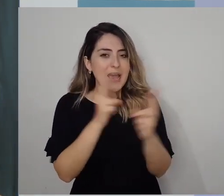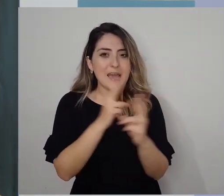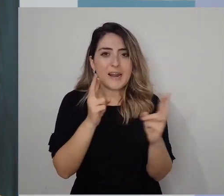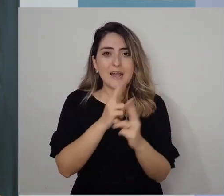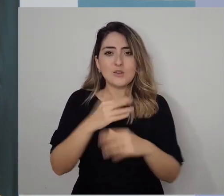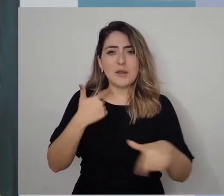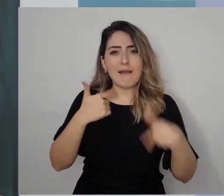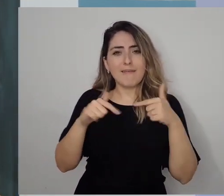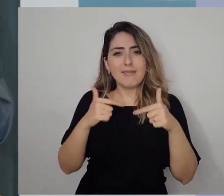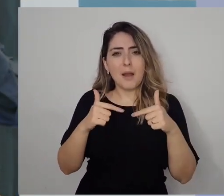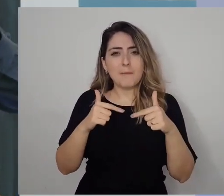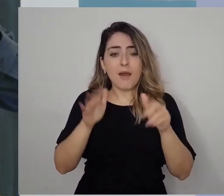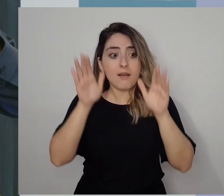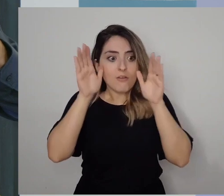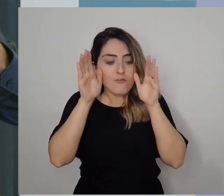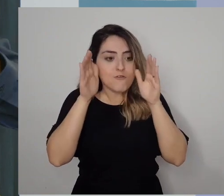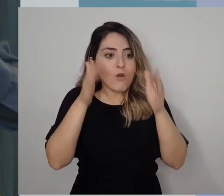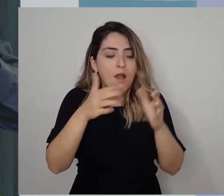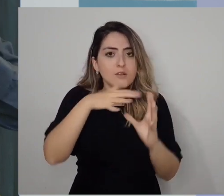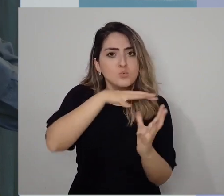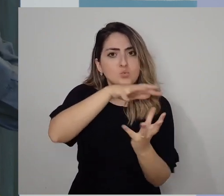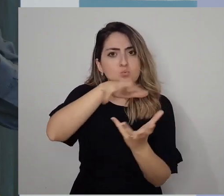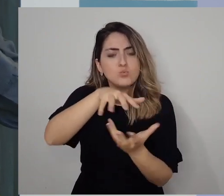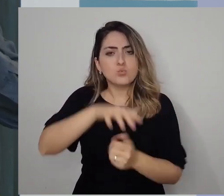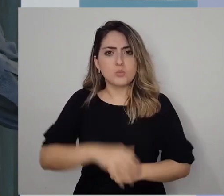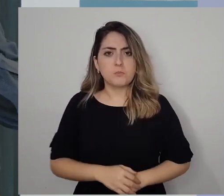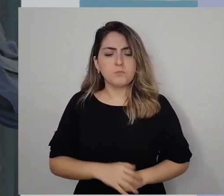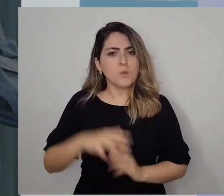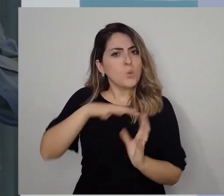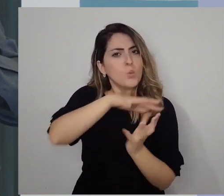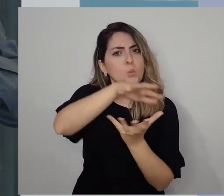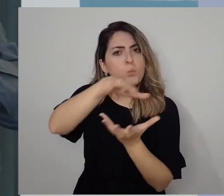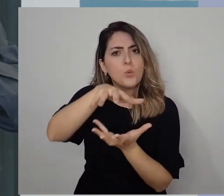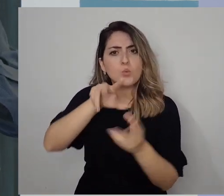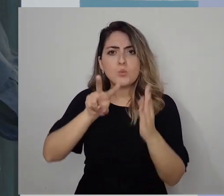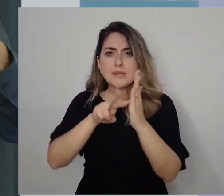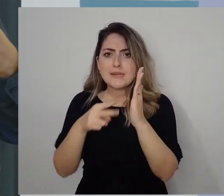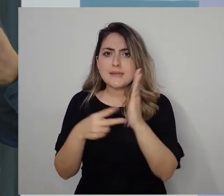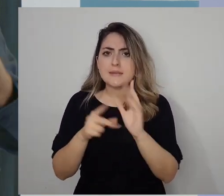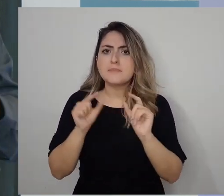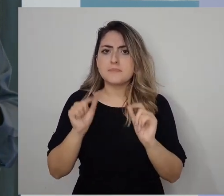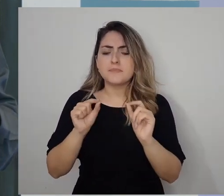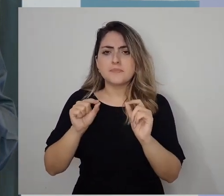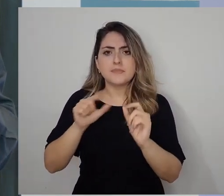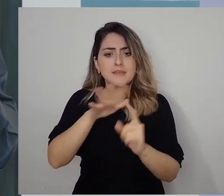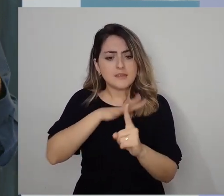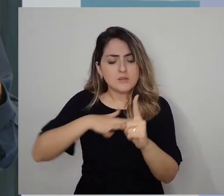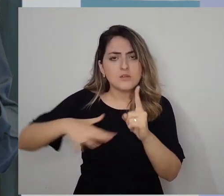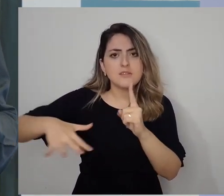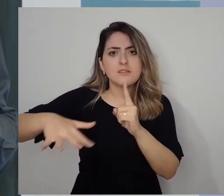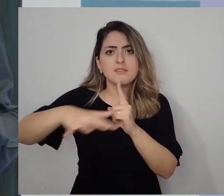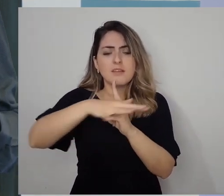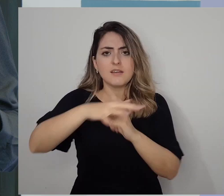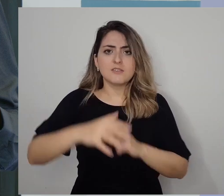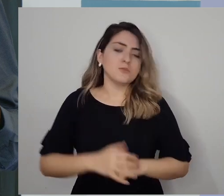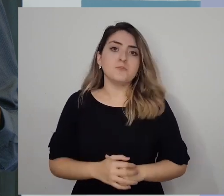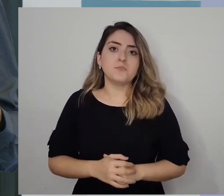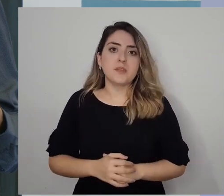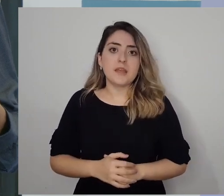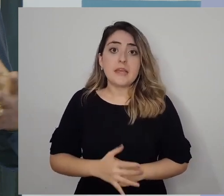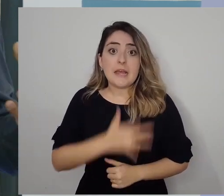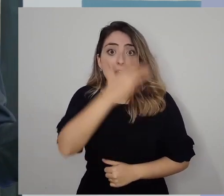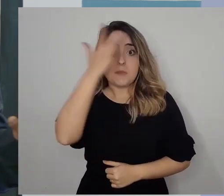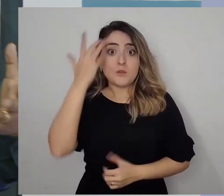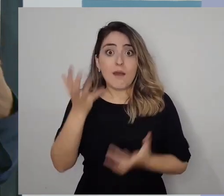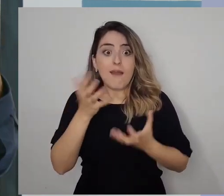deste mundo. O mundo é a sociedade. É aquilo que todos fazem. Sabe quando o filho do crente chega e